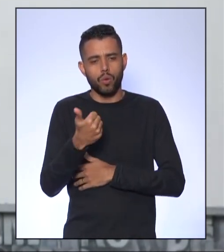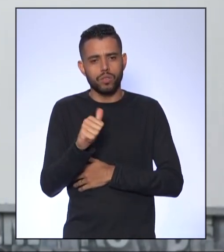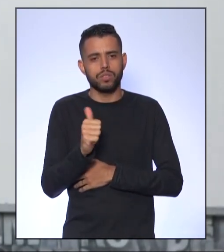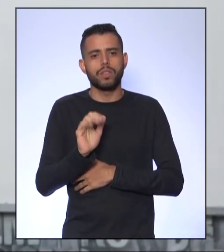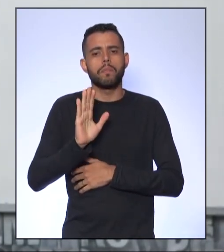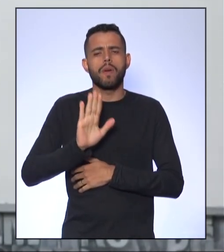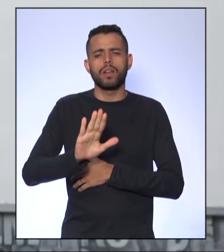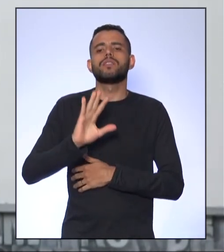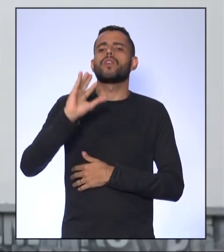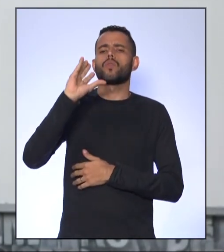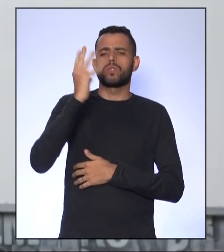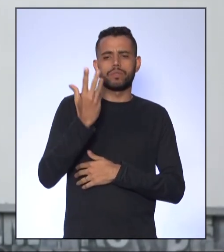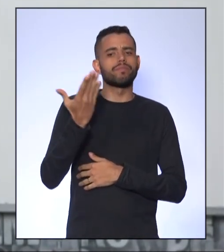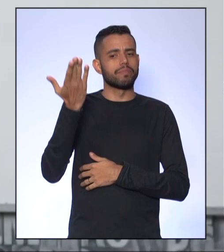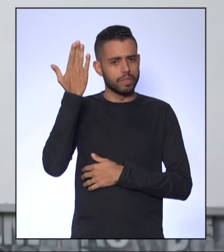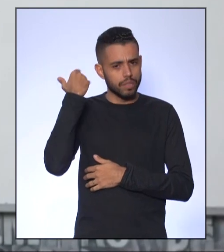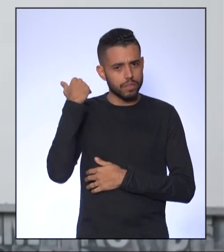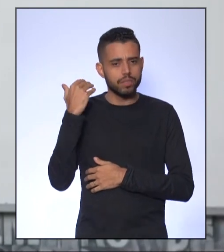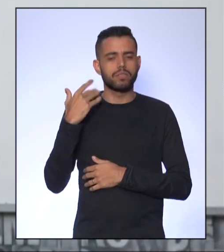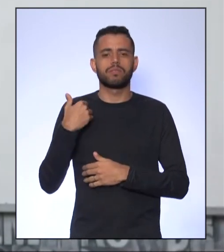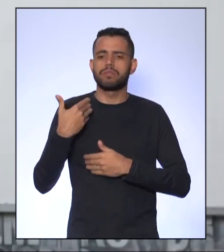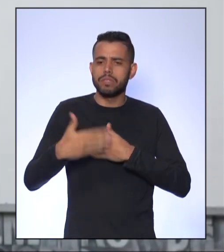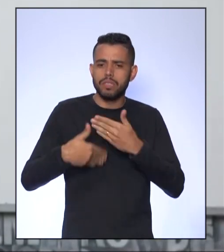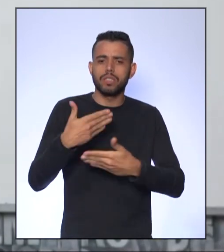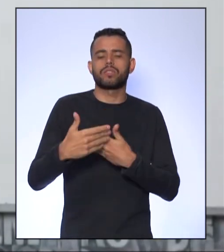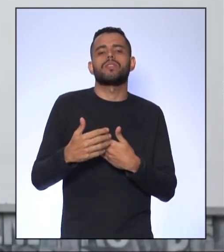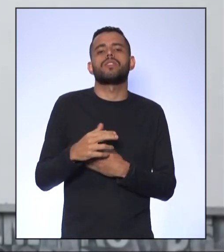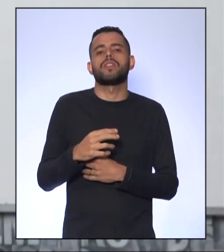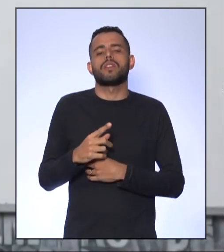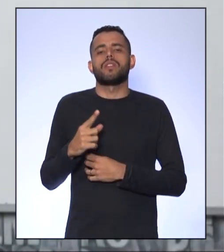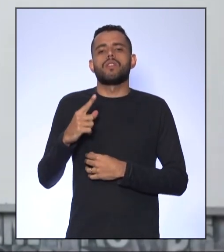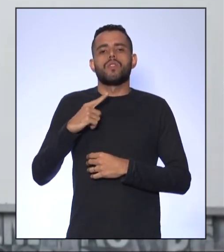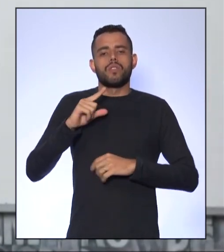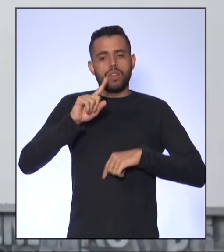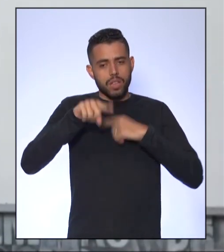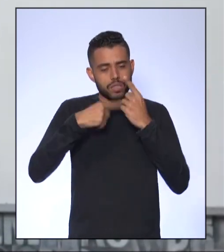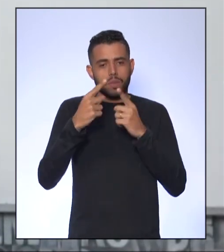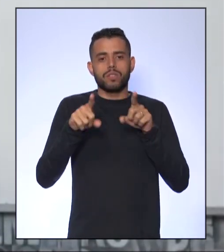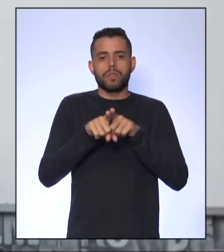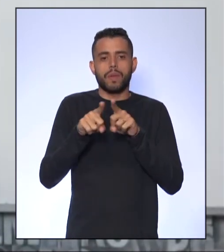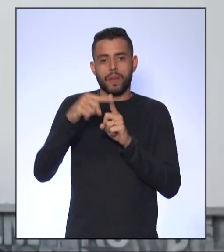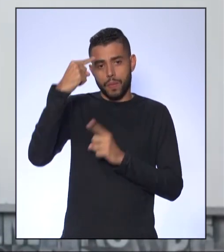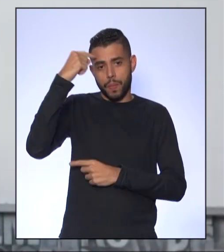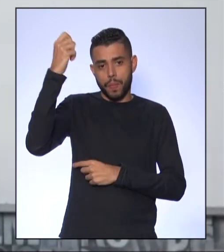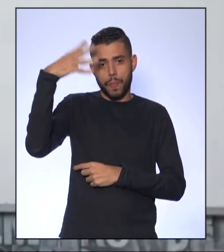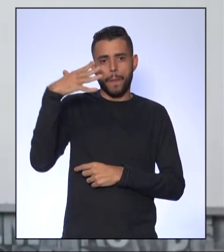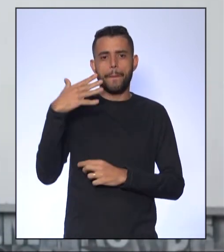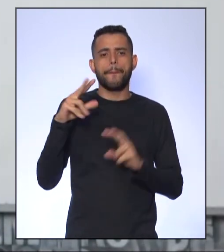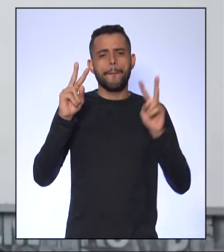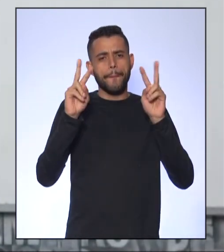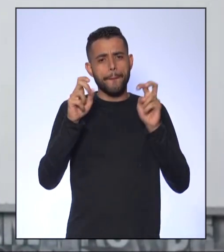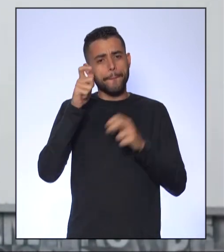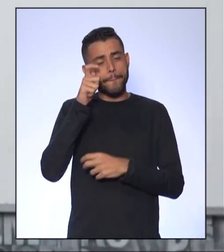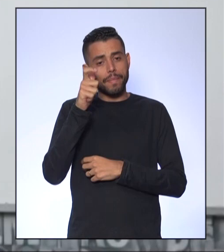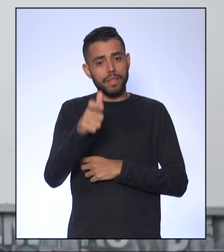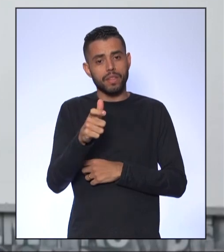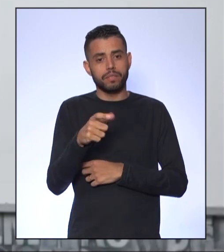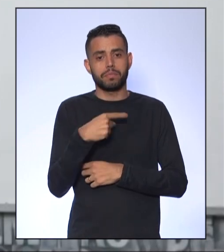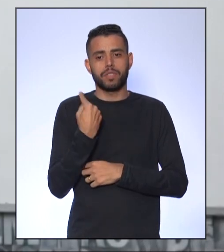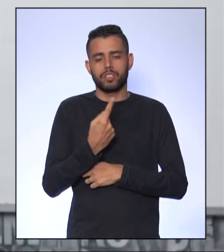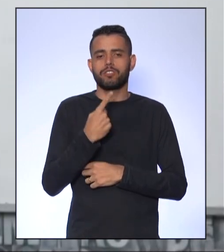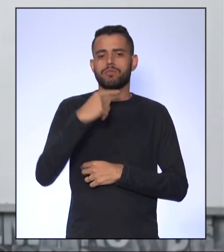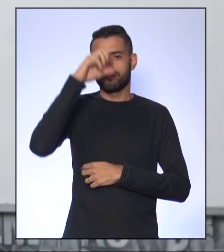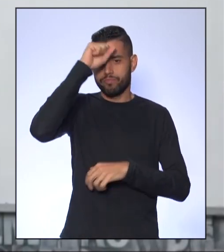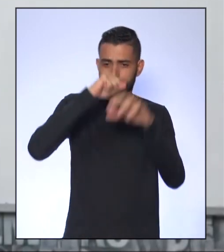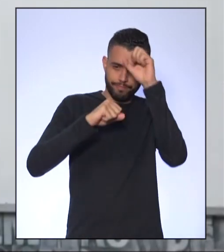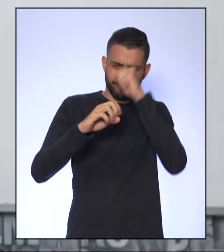anteriormente, e eles se estendem ao longo do Renascimento e do Iluminismo. É um tema bem interessante para adquirir